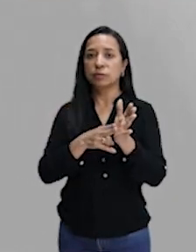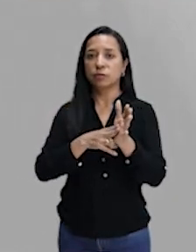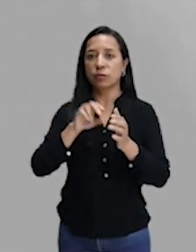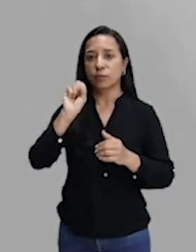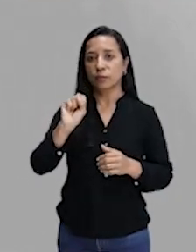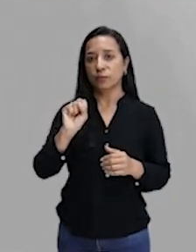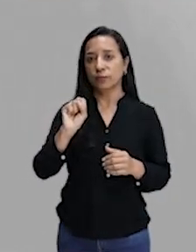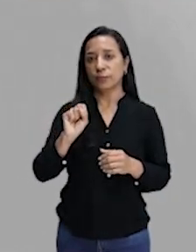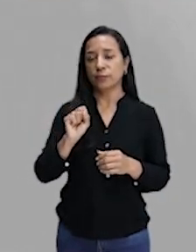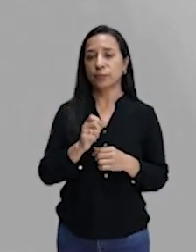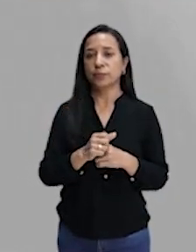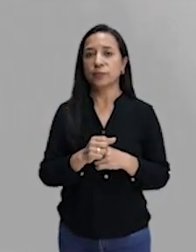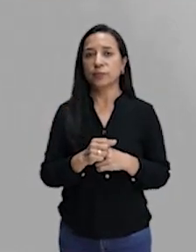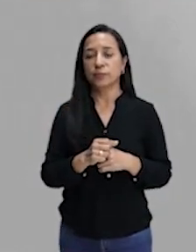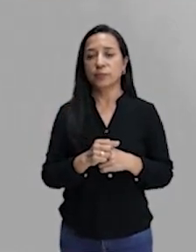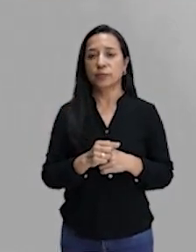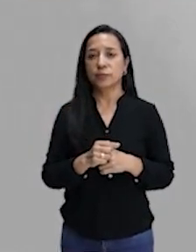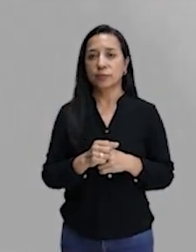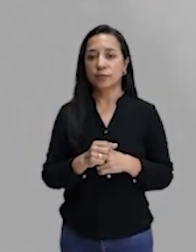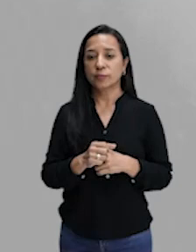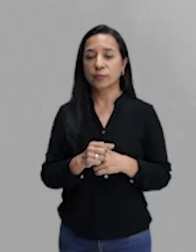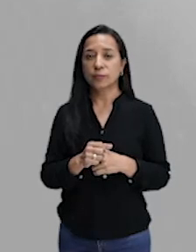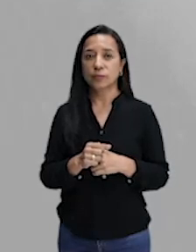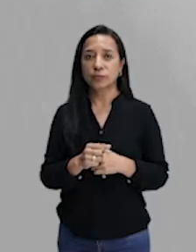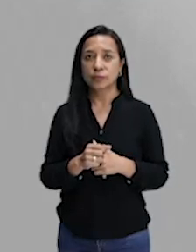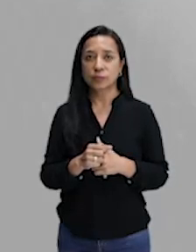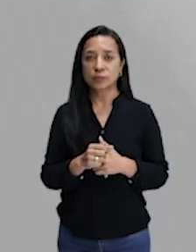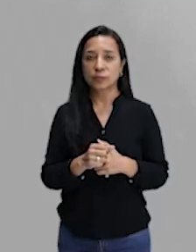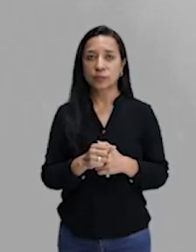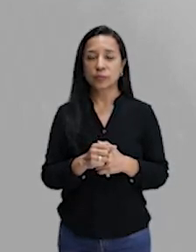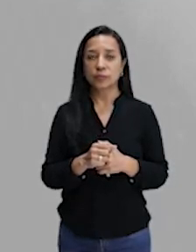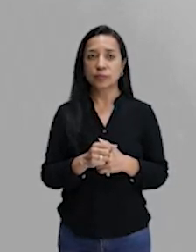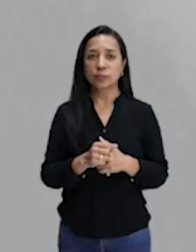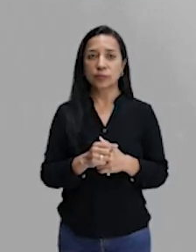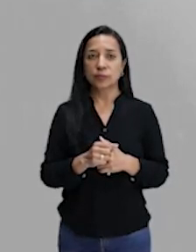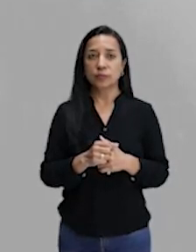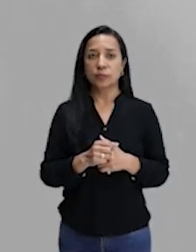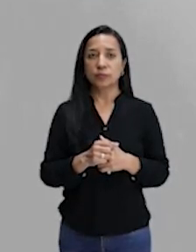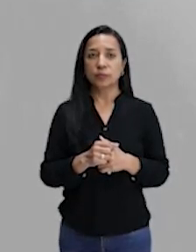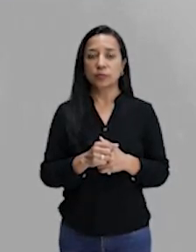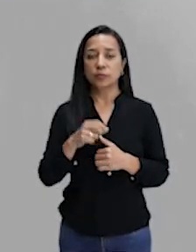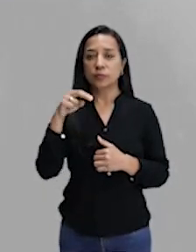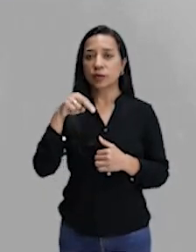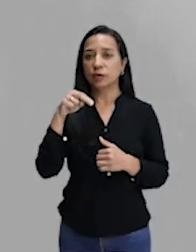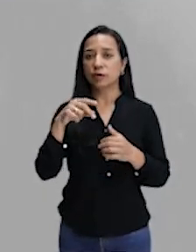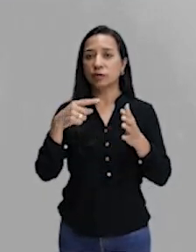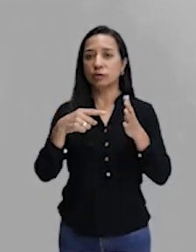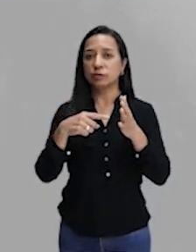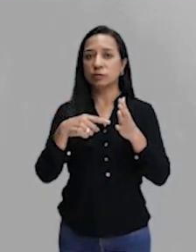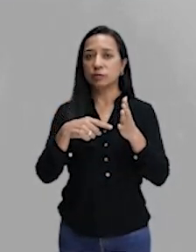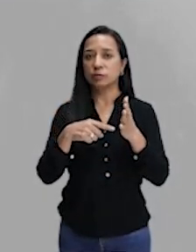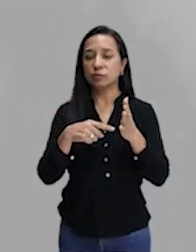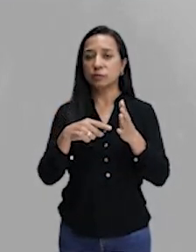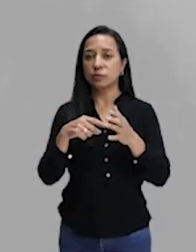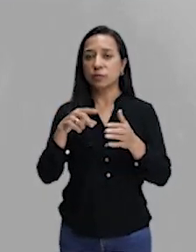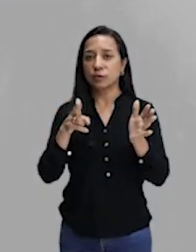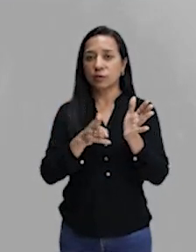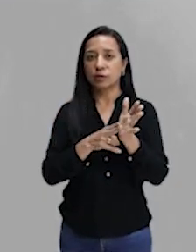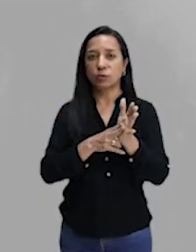b b = a E aí ninguém se zanga então ele vai ser igual ao quê 8